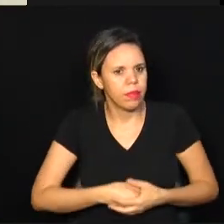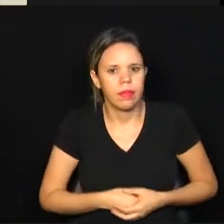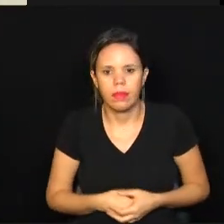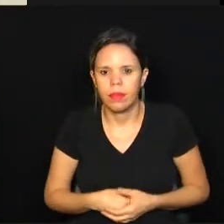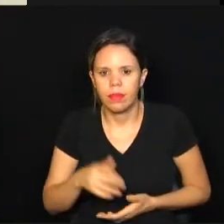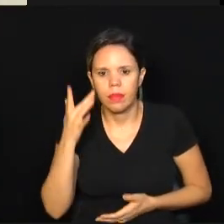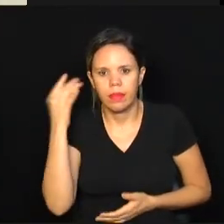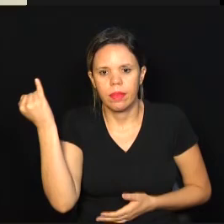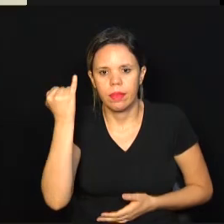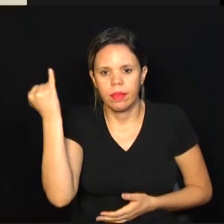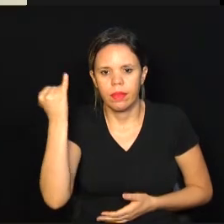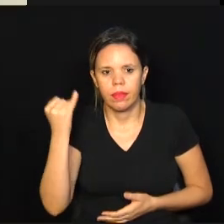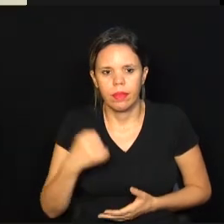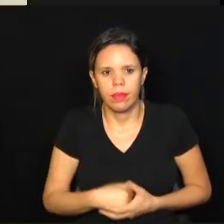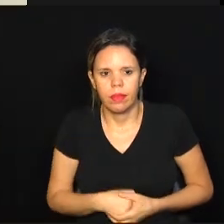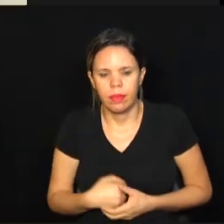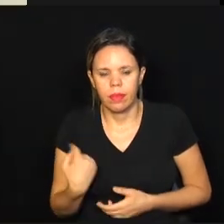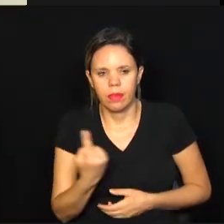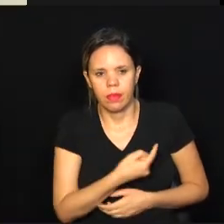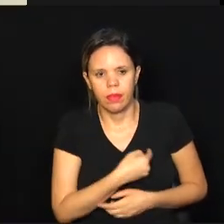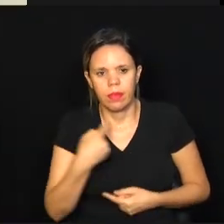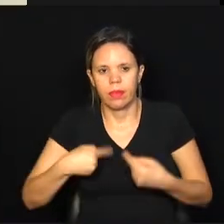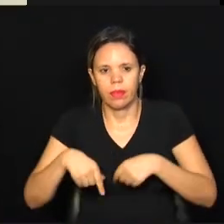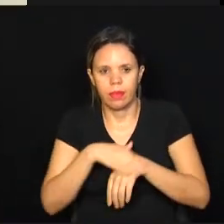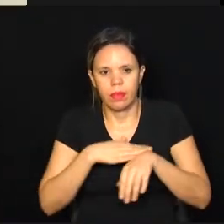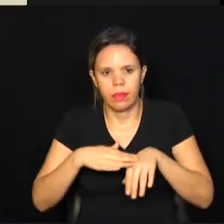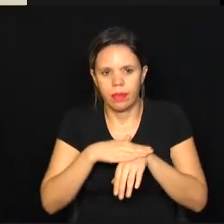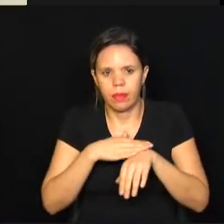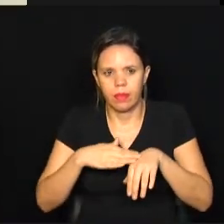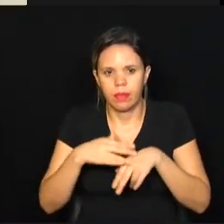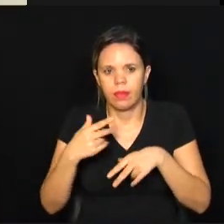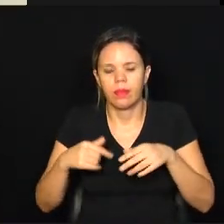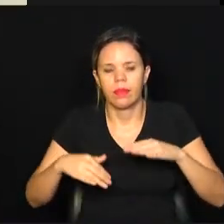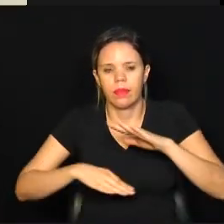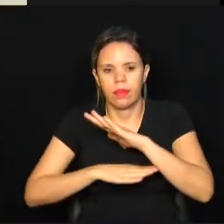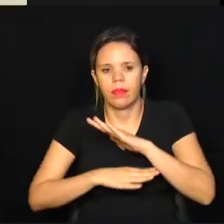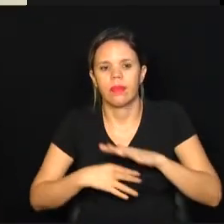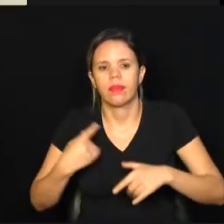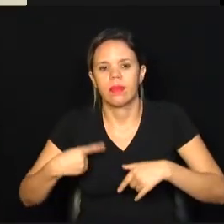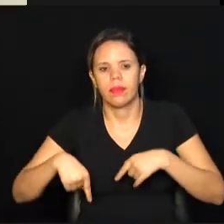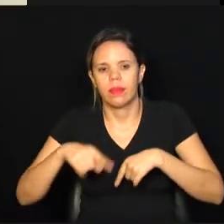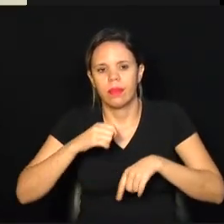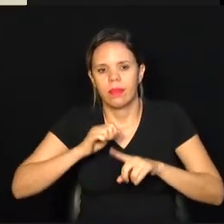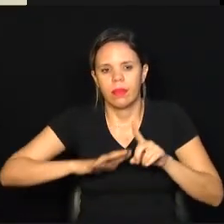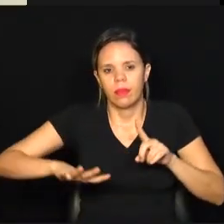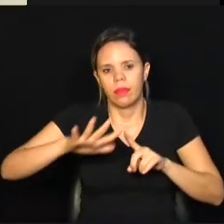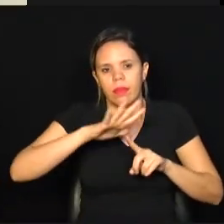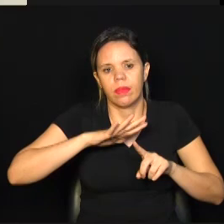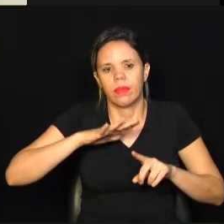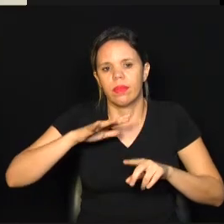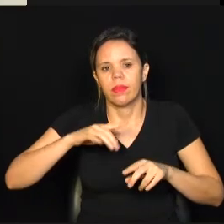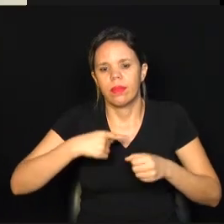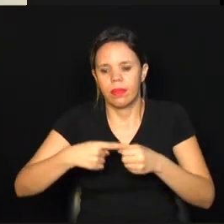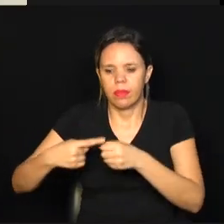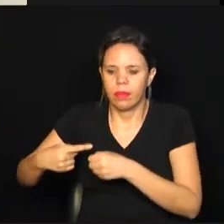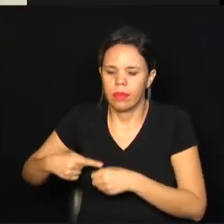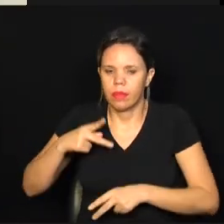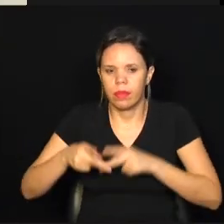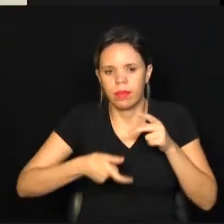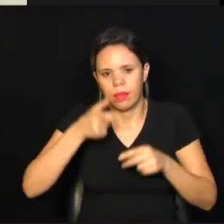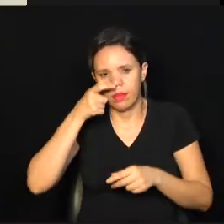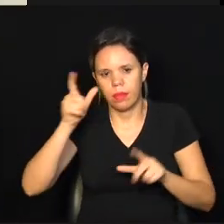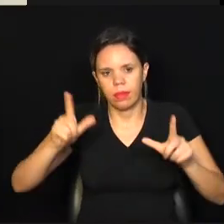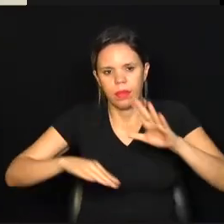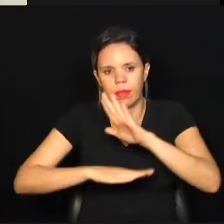acho que é importante a gente discutir com a Câmara, discutir com a sociedade, com os munícipes que estão aí nos ouvindo